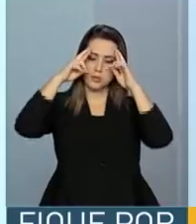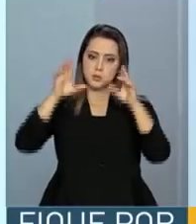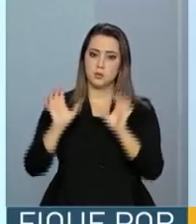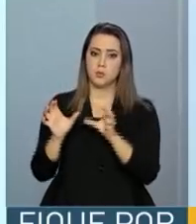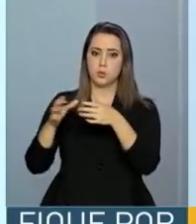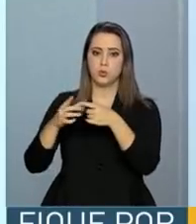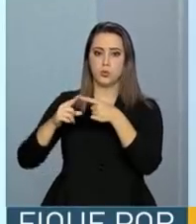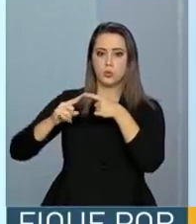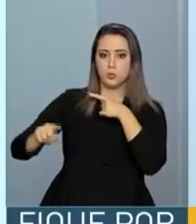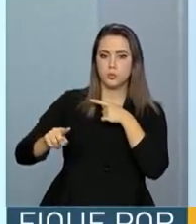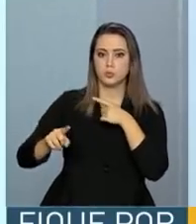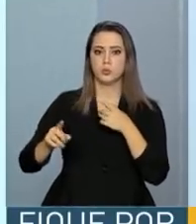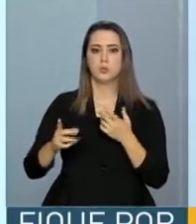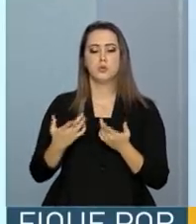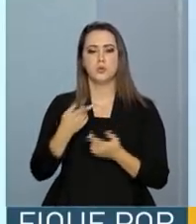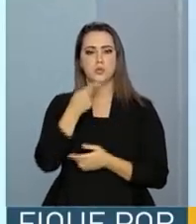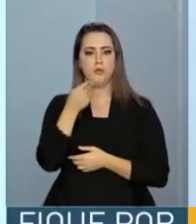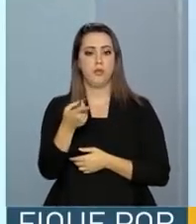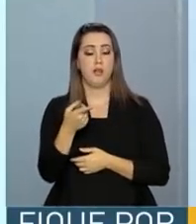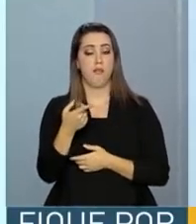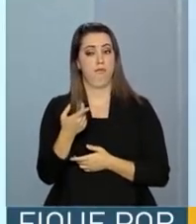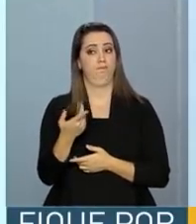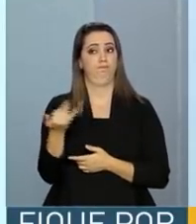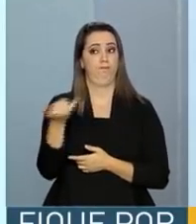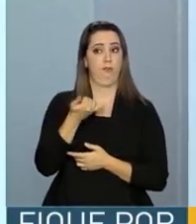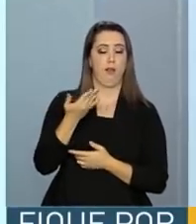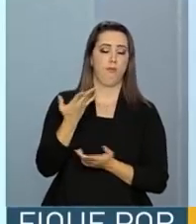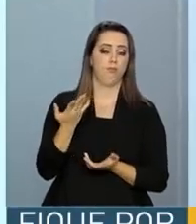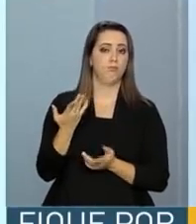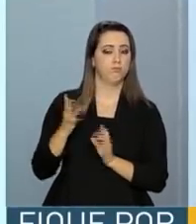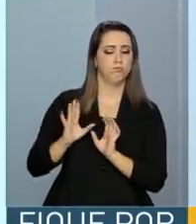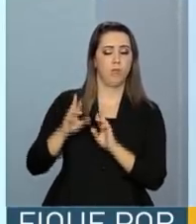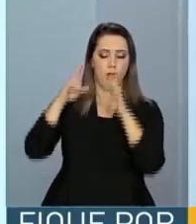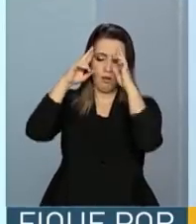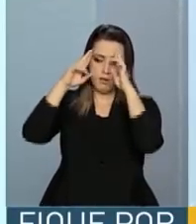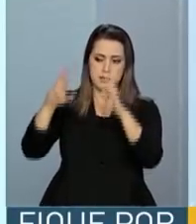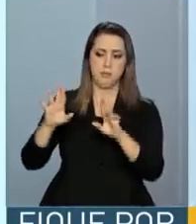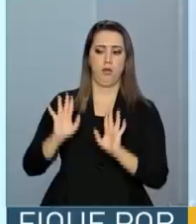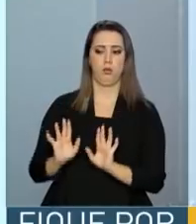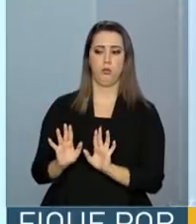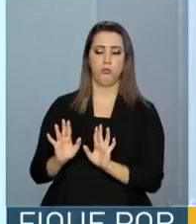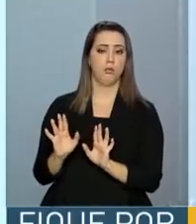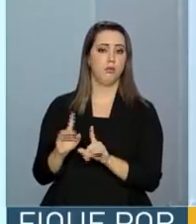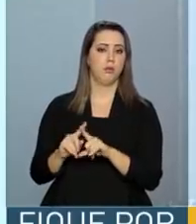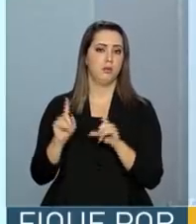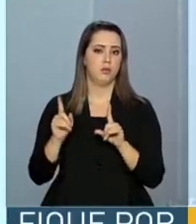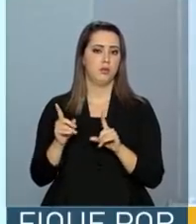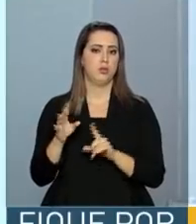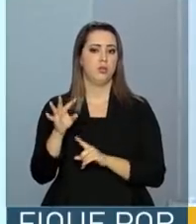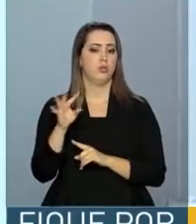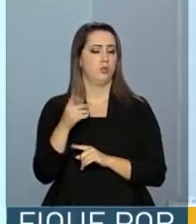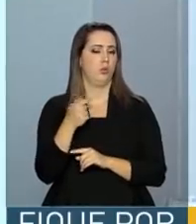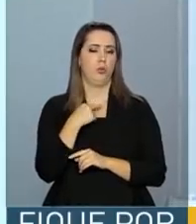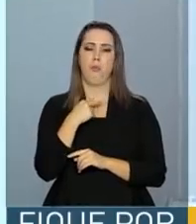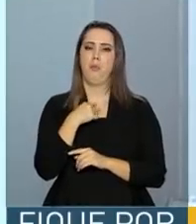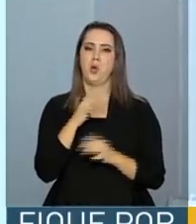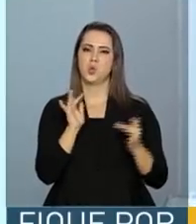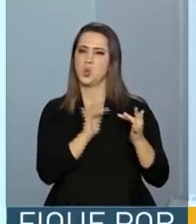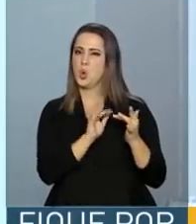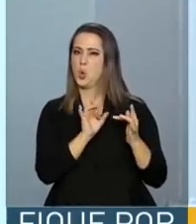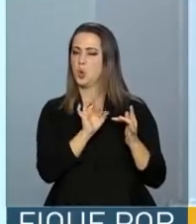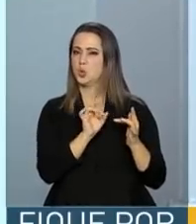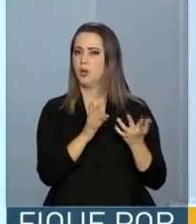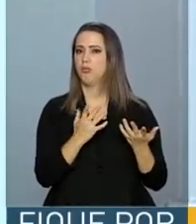disso não é nós temos que ter e isso não tolerará volto a dizer tolerância é uma palavra discriminatória porque